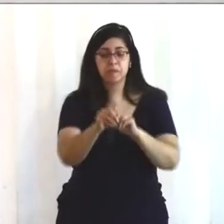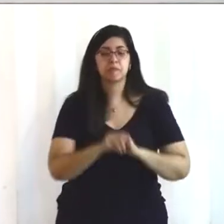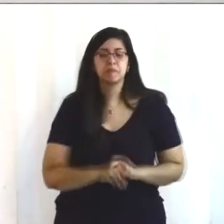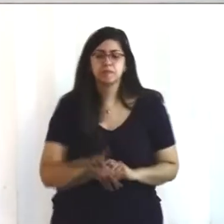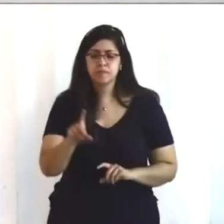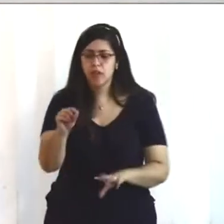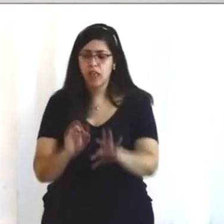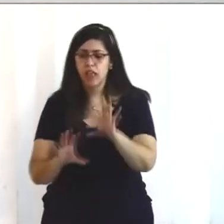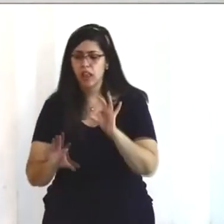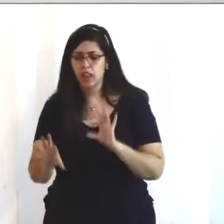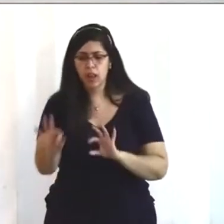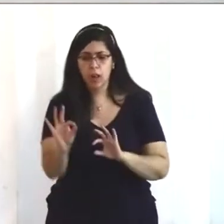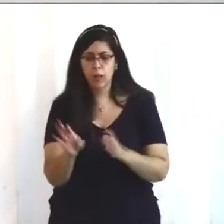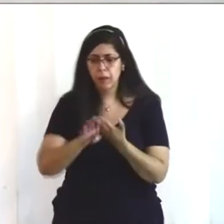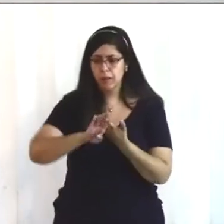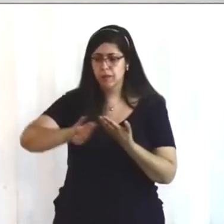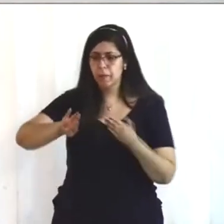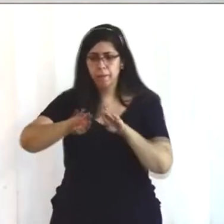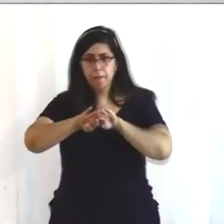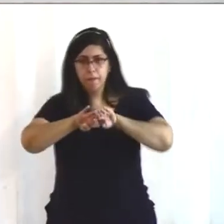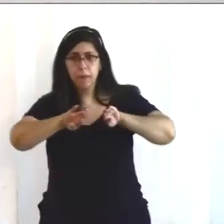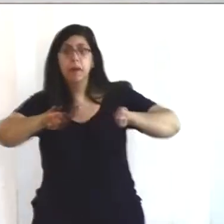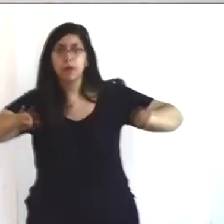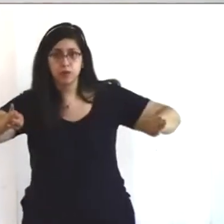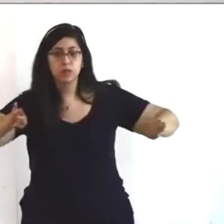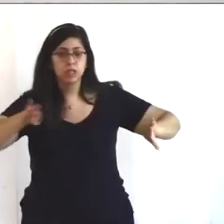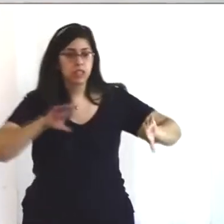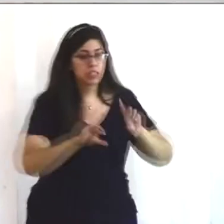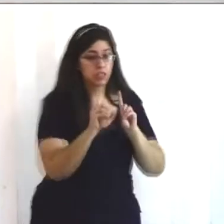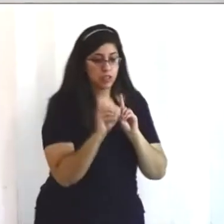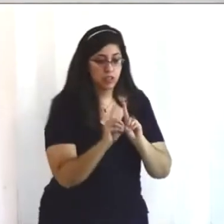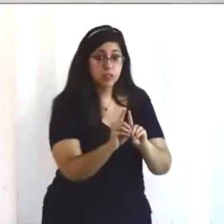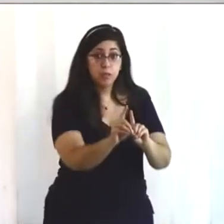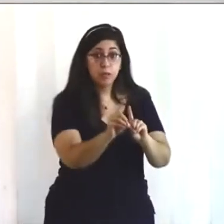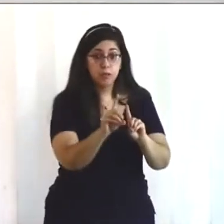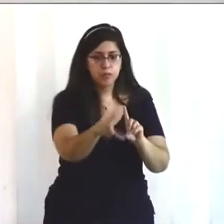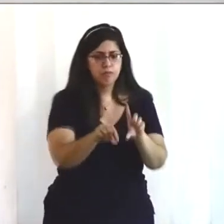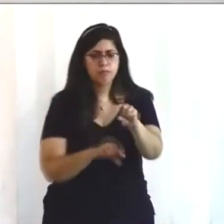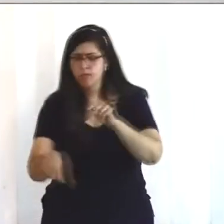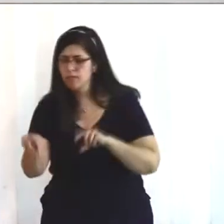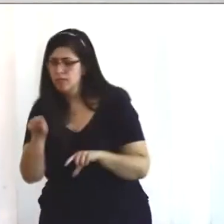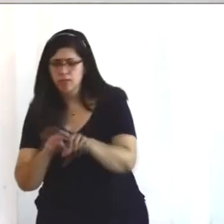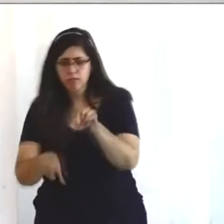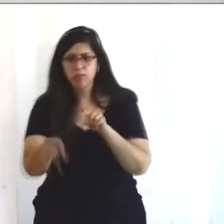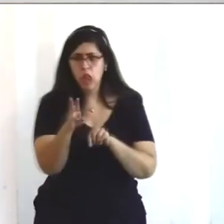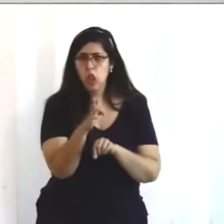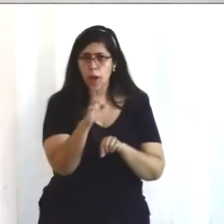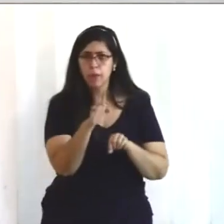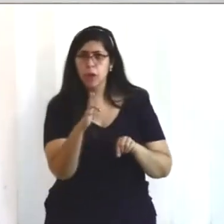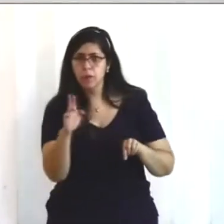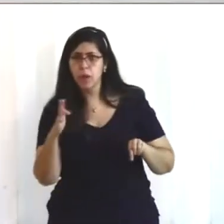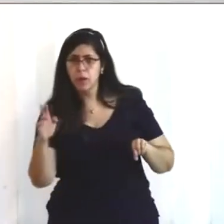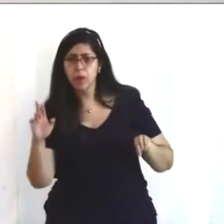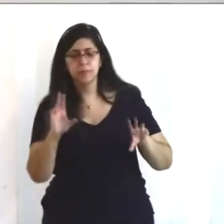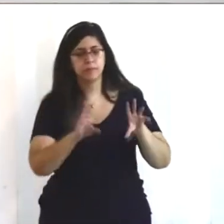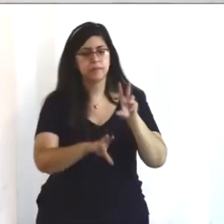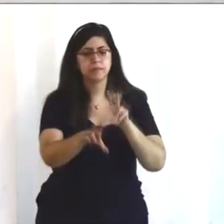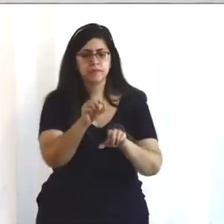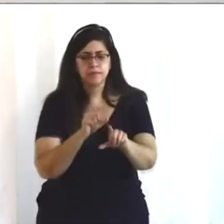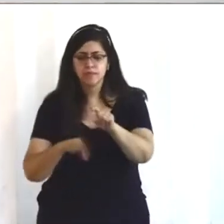a escolha dos discípulos também já era conhecida na região, a forma como Jesus escolheu os seus discípulos, chamou para